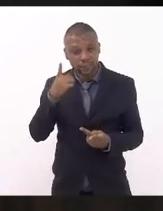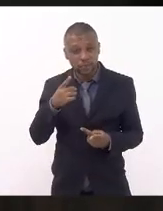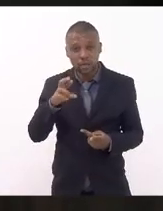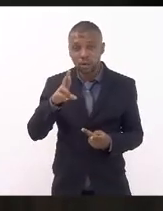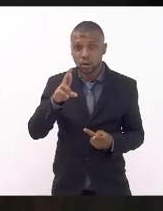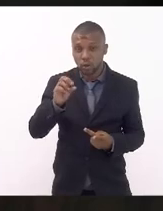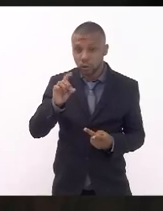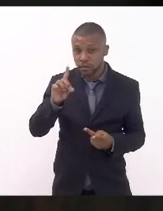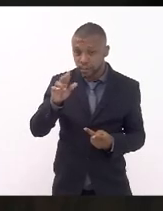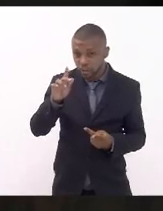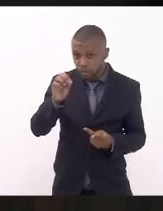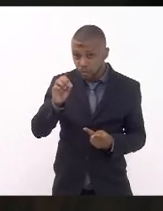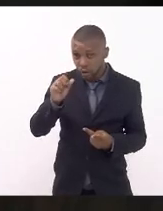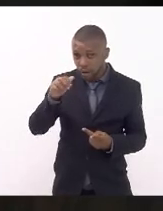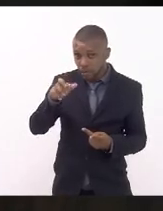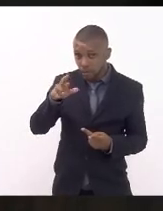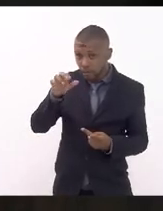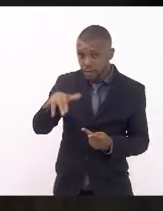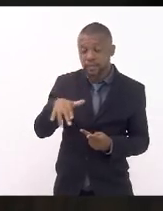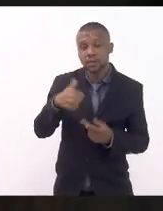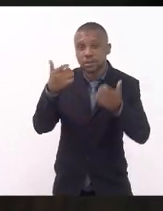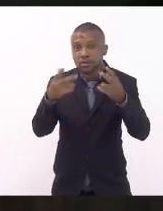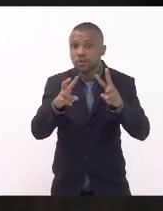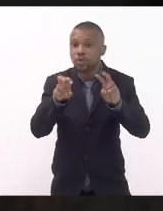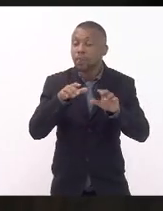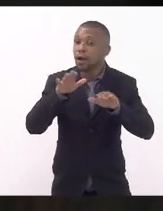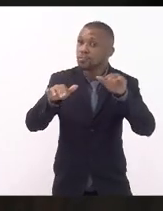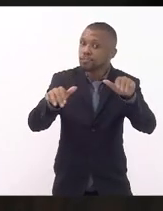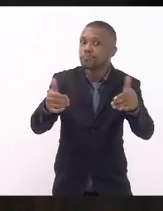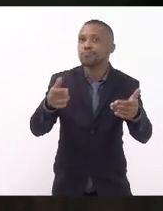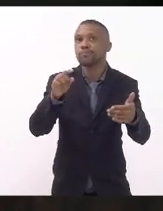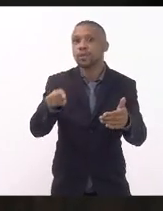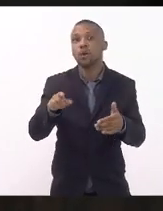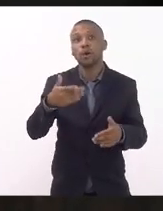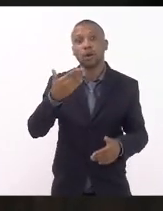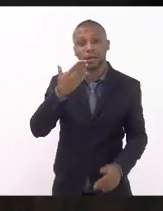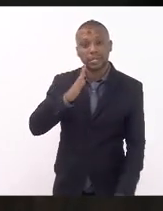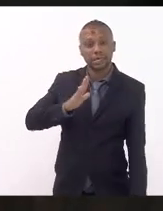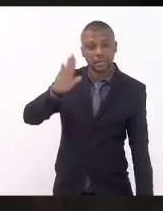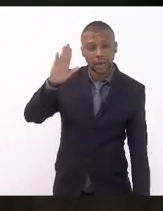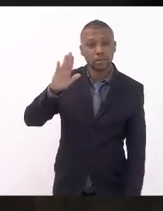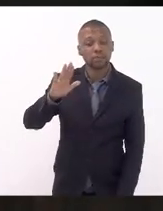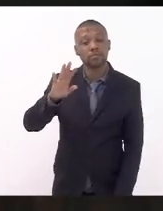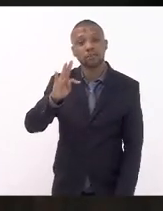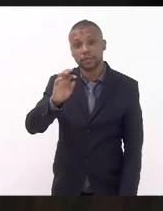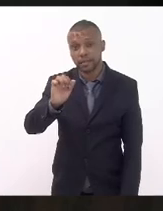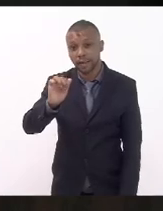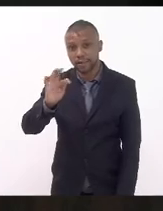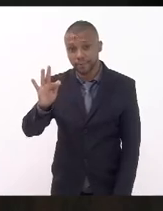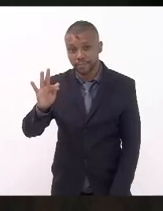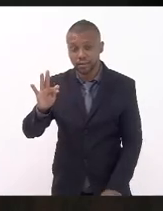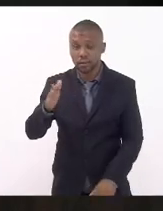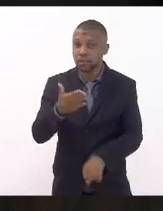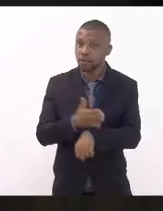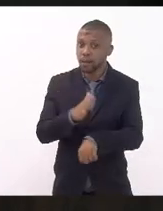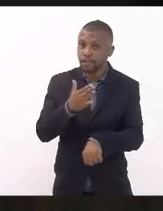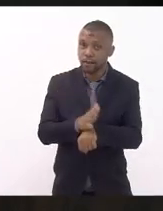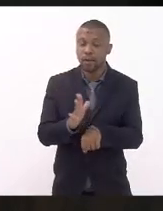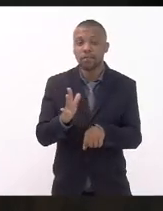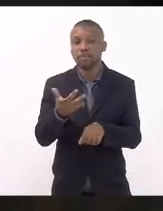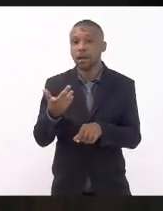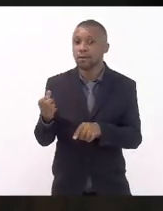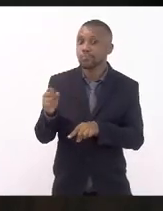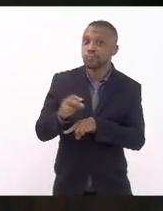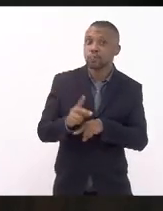Rodrigo Amorim, expõe sobre a convocação de candidatos para o teste de aptidão física TAF a ser realizada no concurso público para